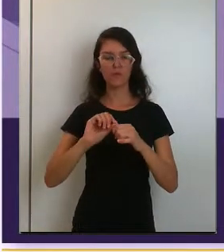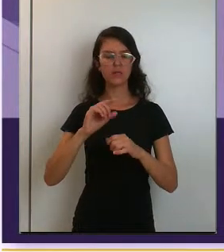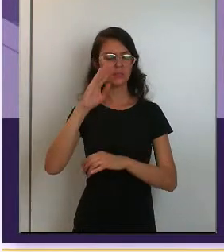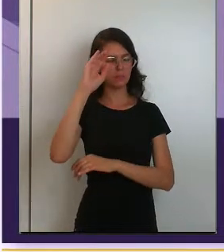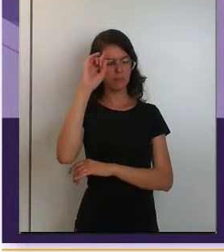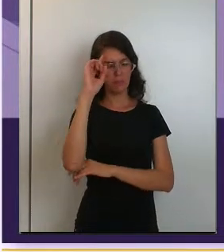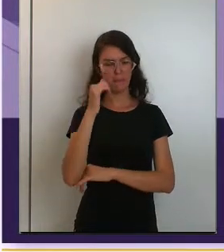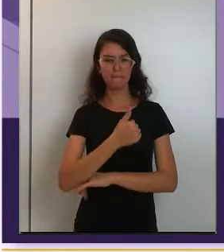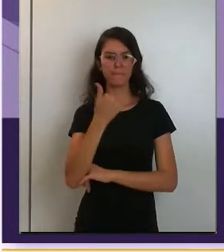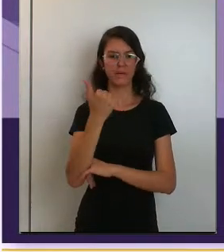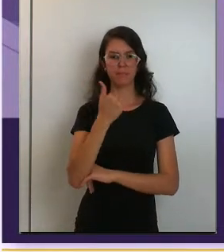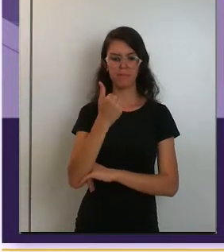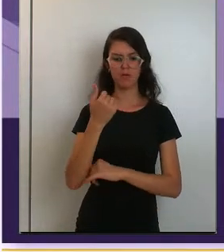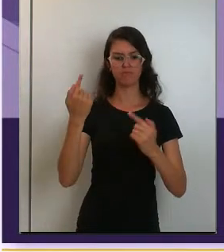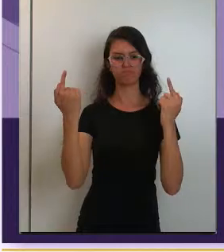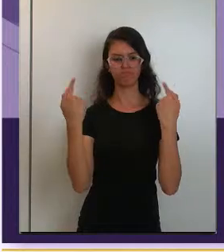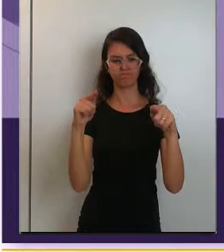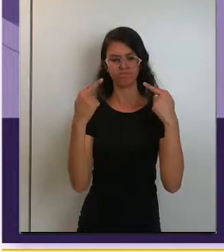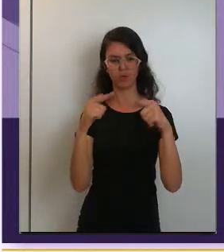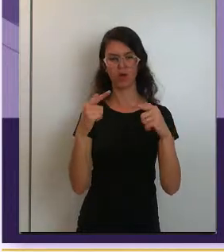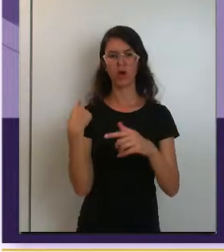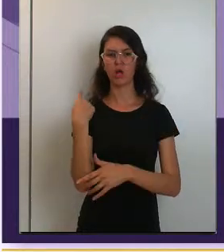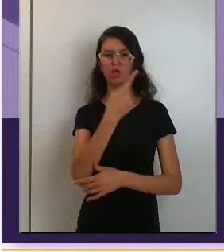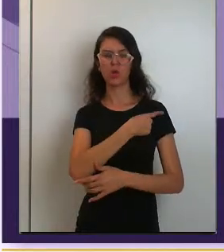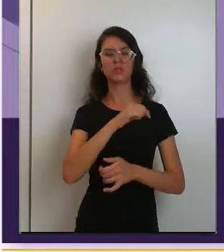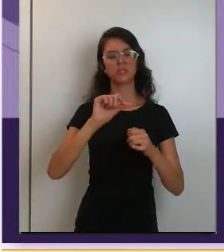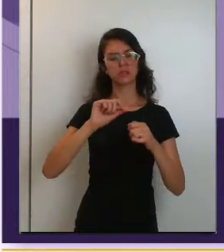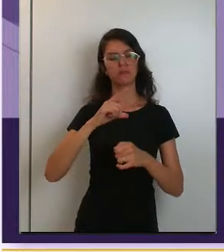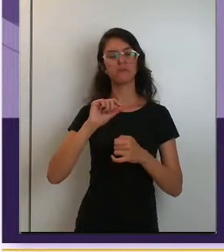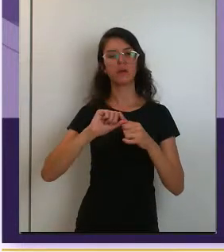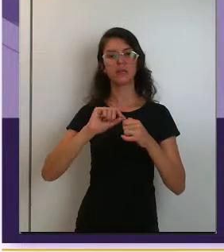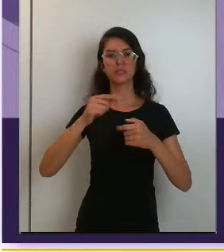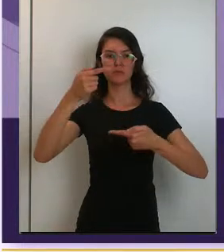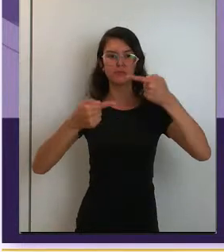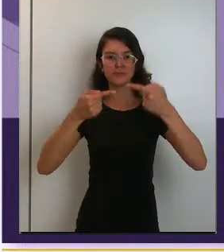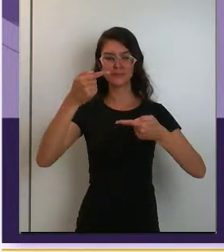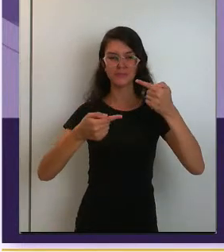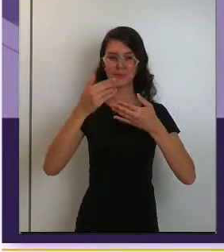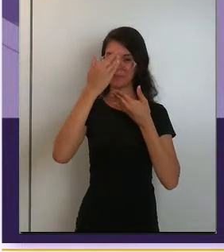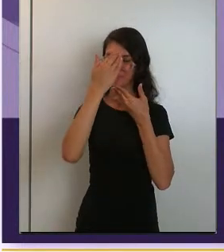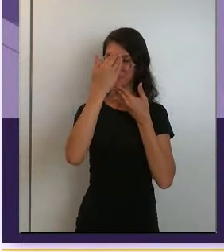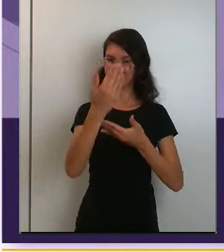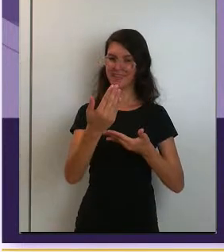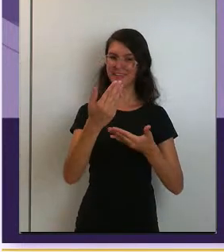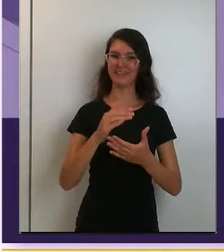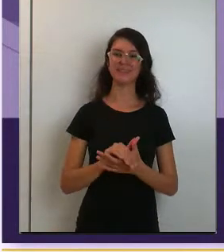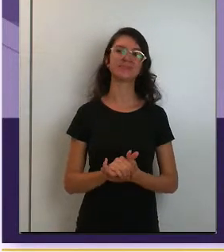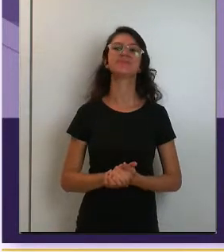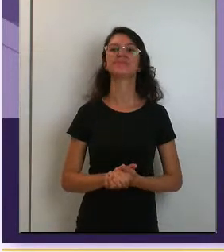provocação para que nós fizéssemos essa discussão. Muito obrigada.